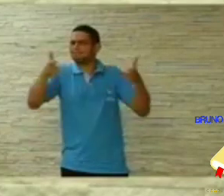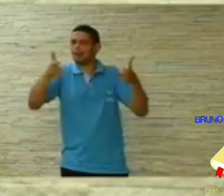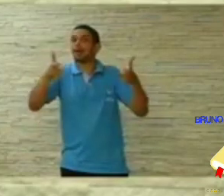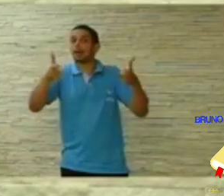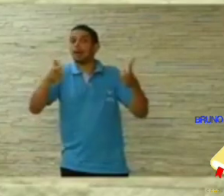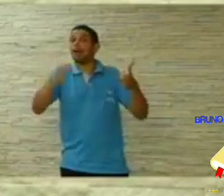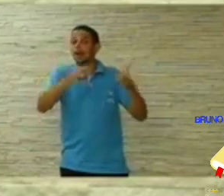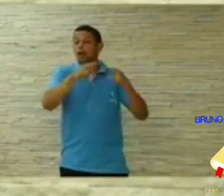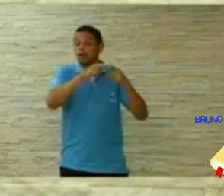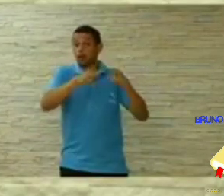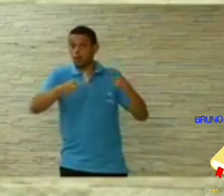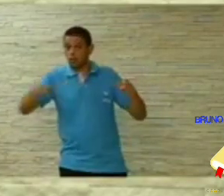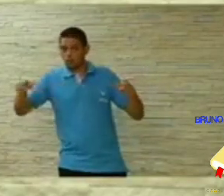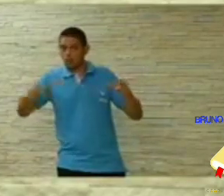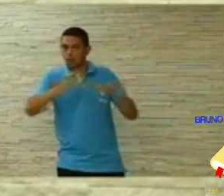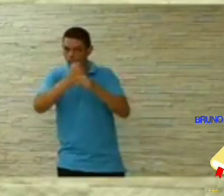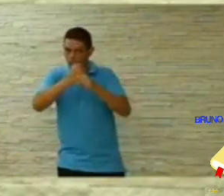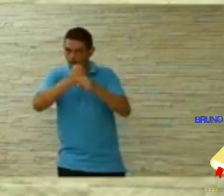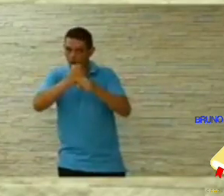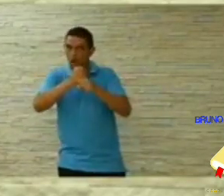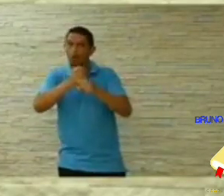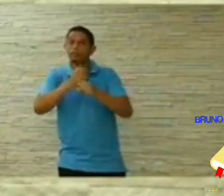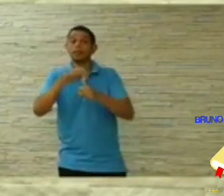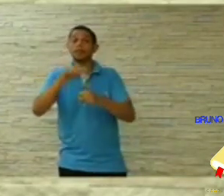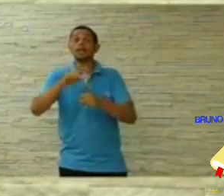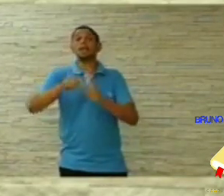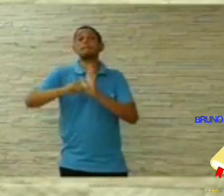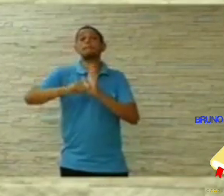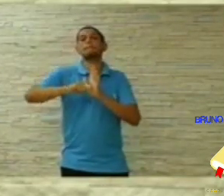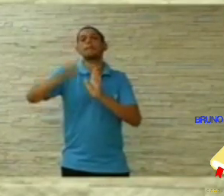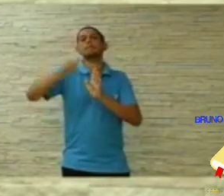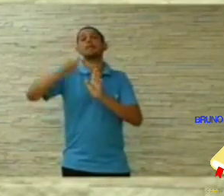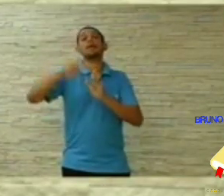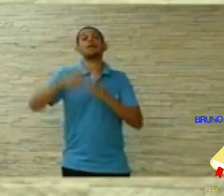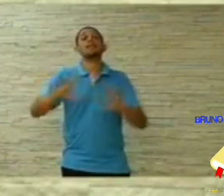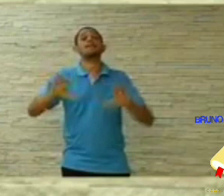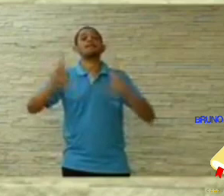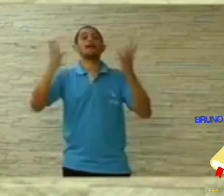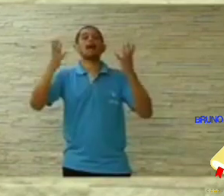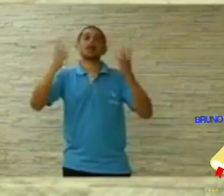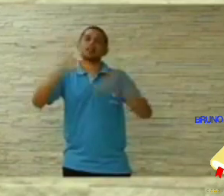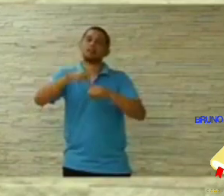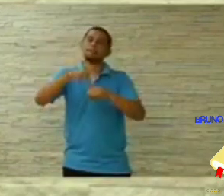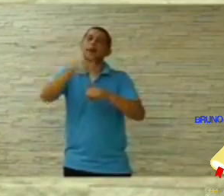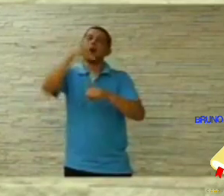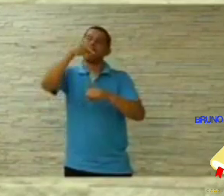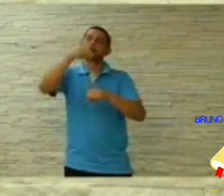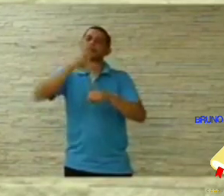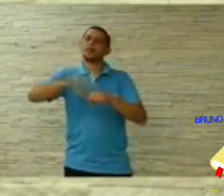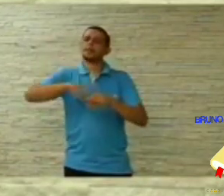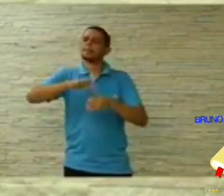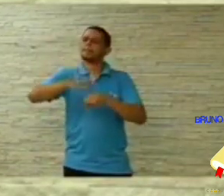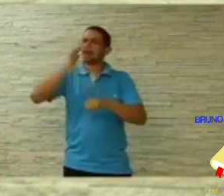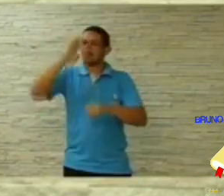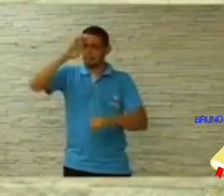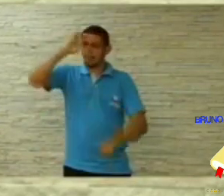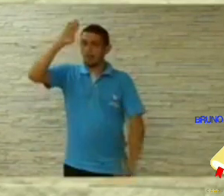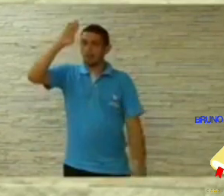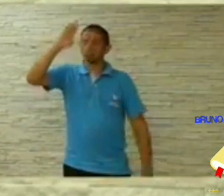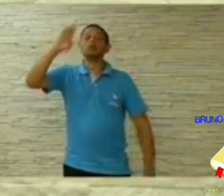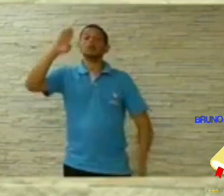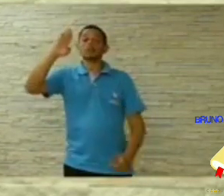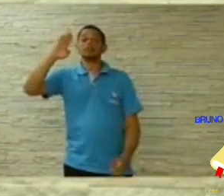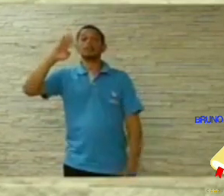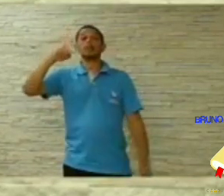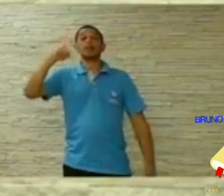a festa da Páscoa, a primeira festa, ou a mais importante delas, que o povo cantava esse primeiro hino